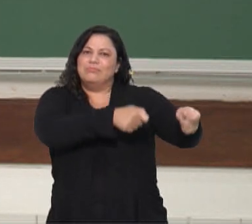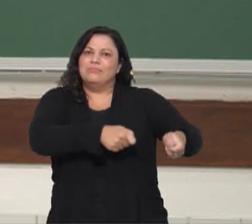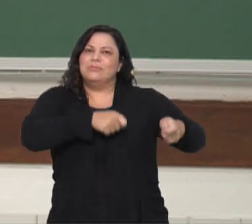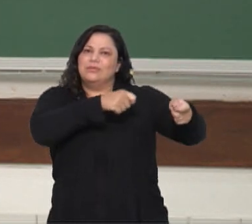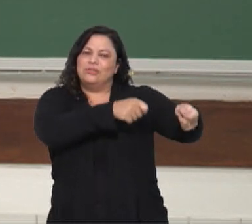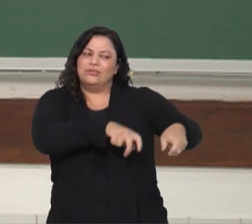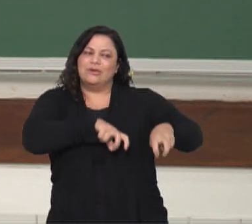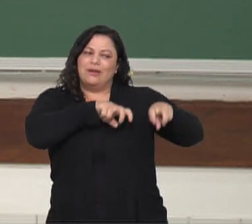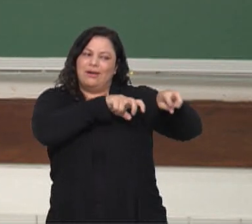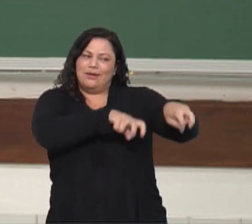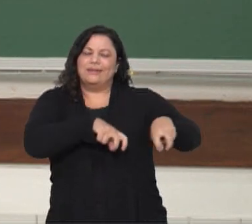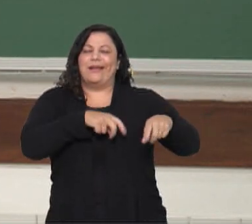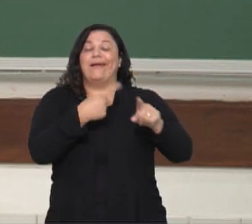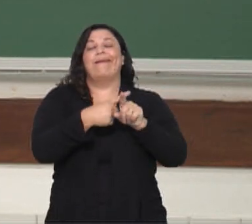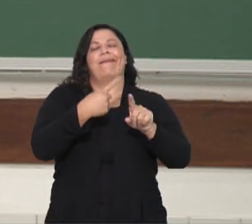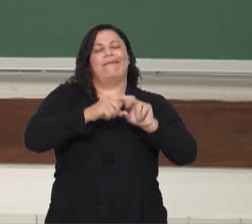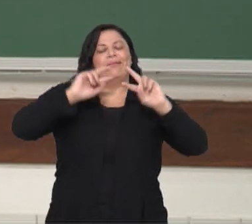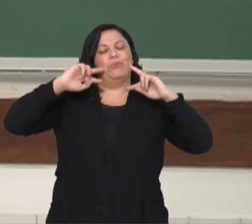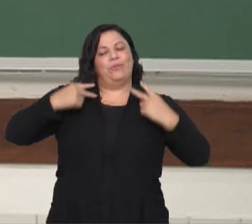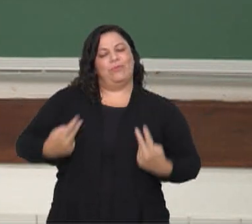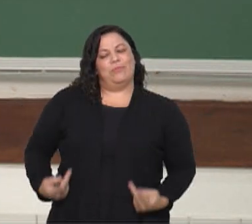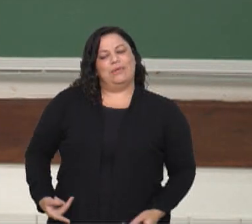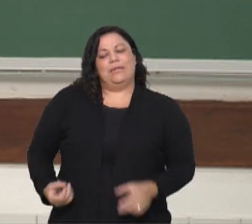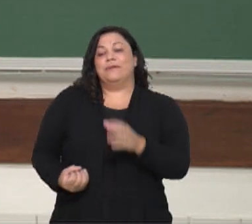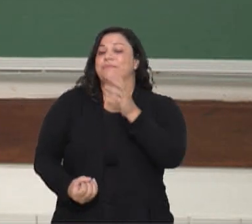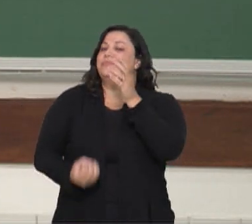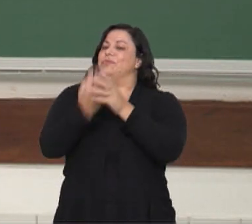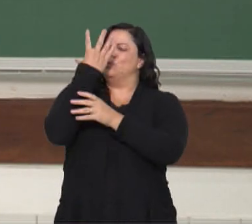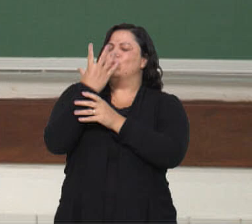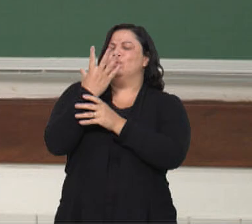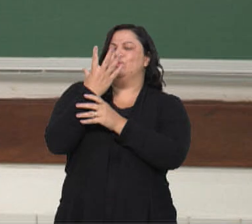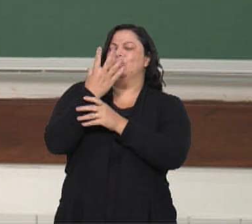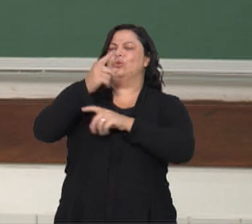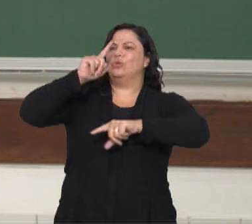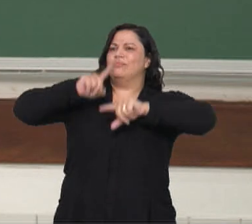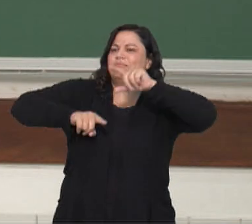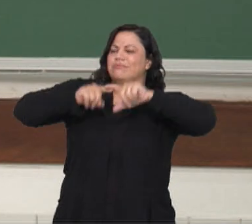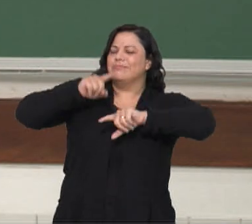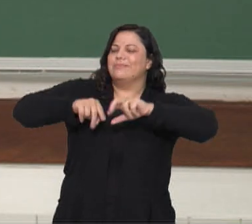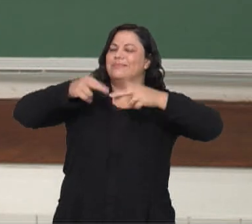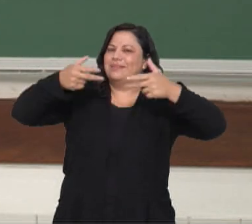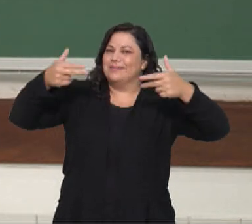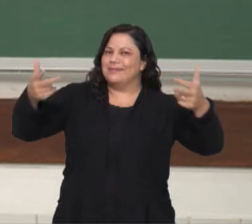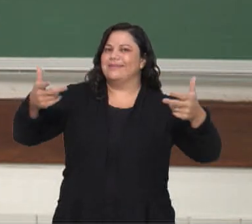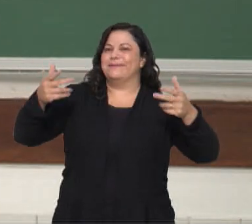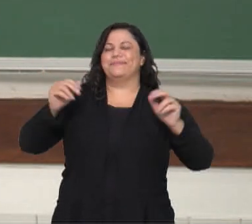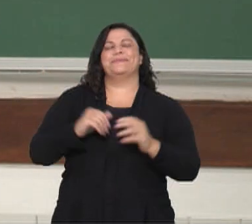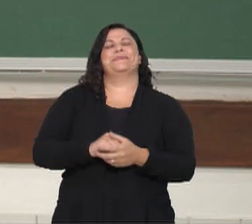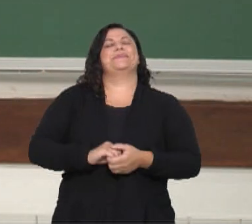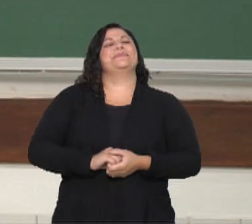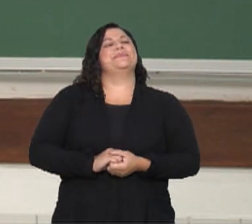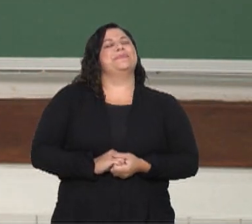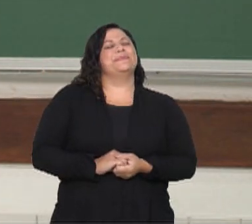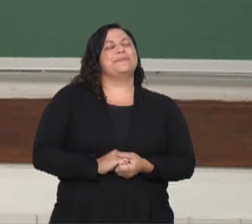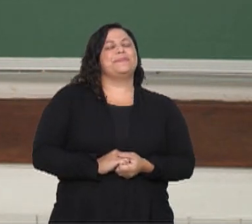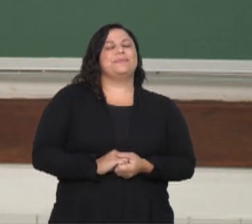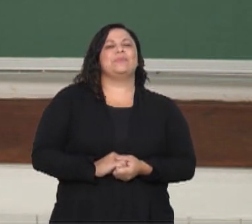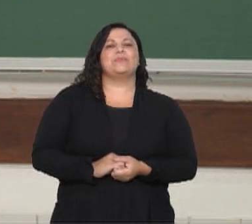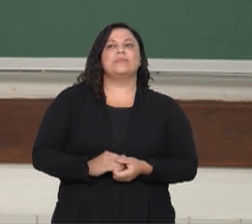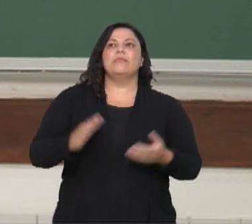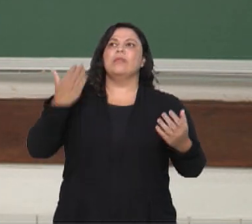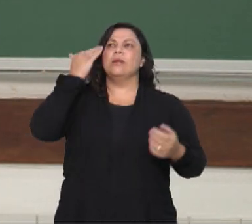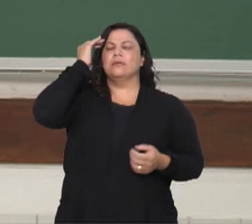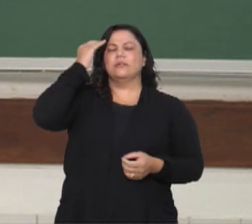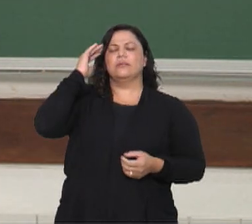surgiu em cima dessa ferramenta tecnológica fundamental para a história da humanidade. Vamos lá, nós compreendermos nossa aula